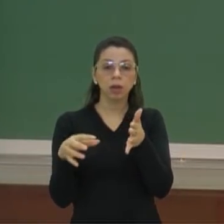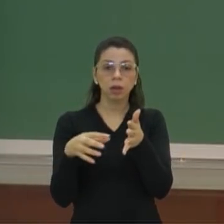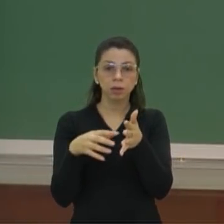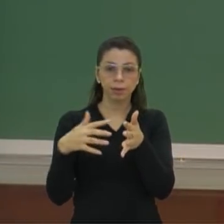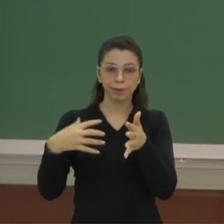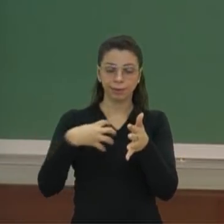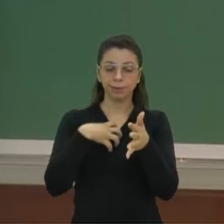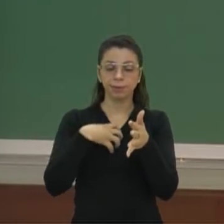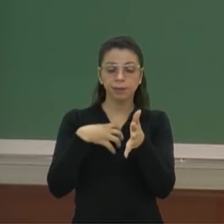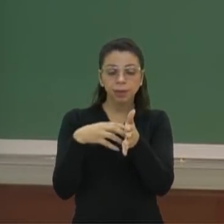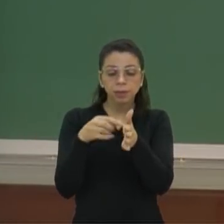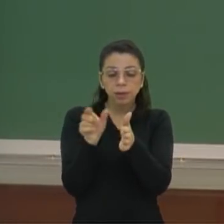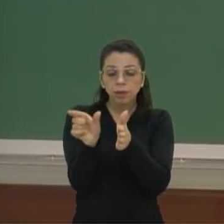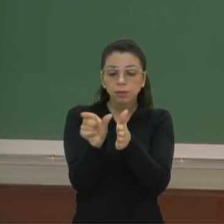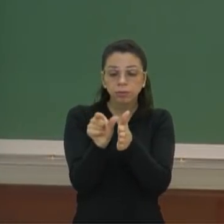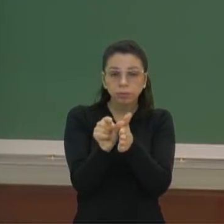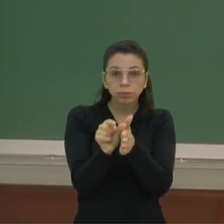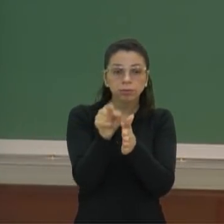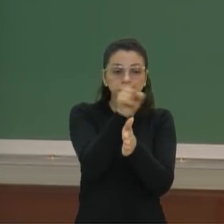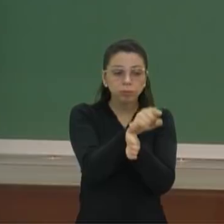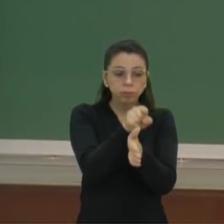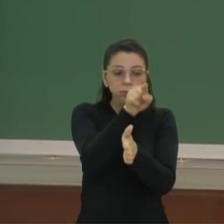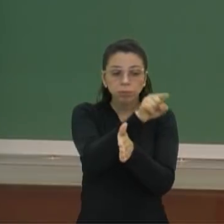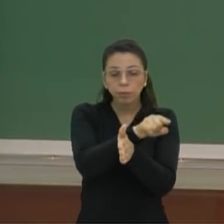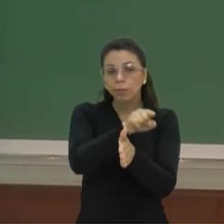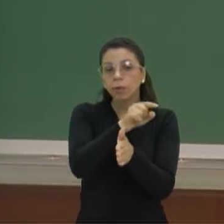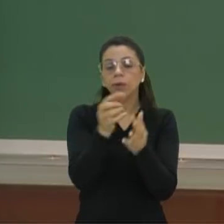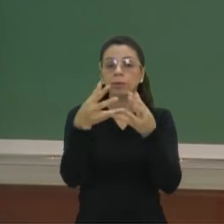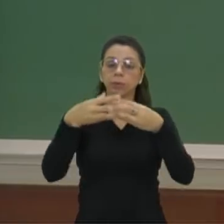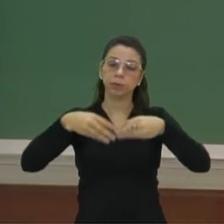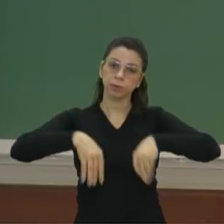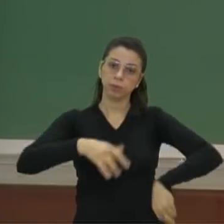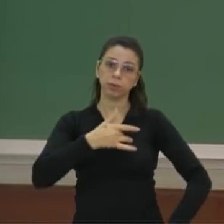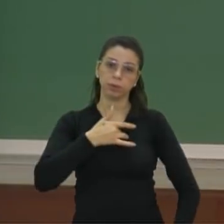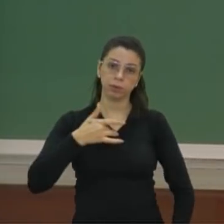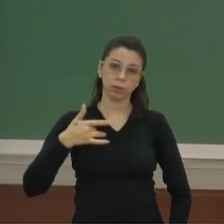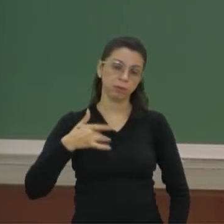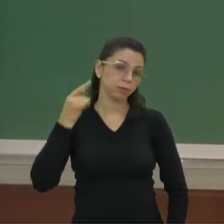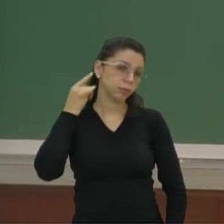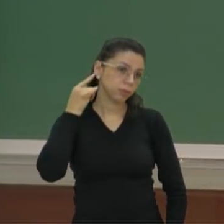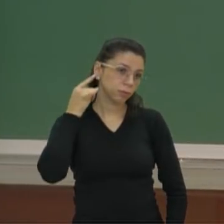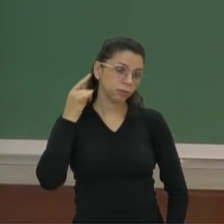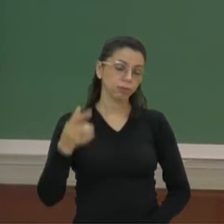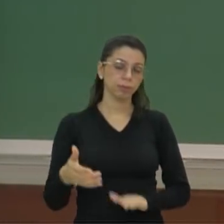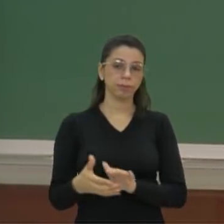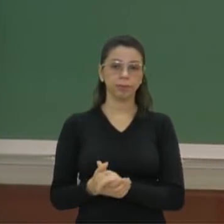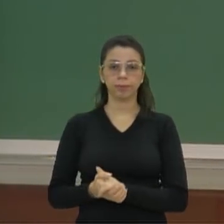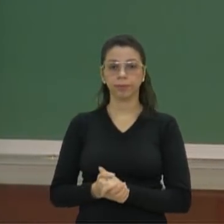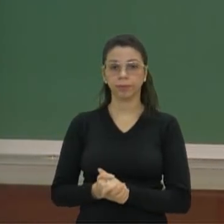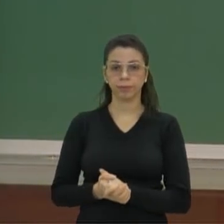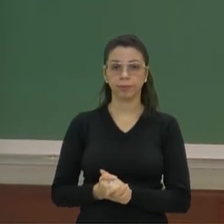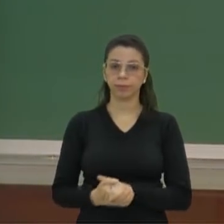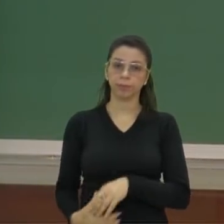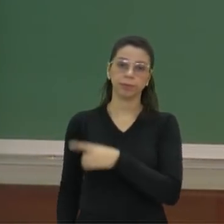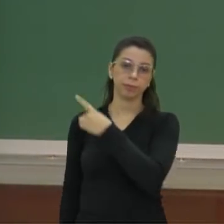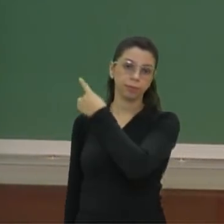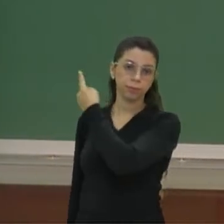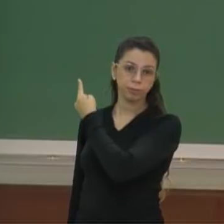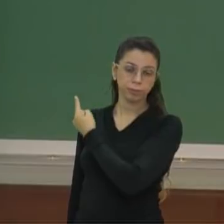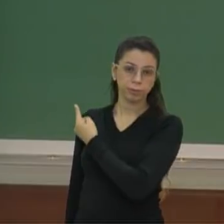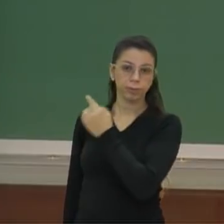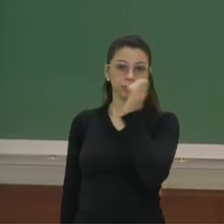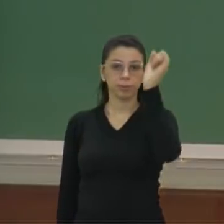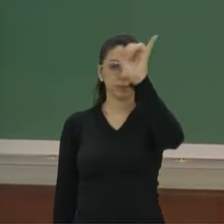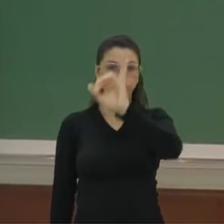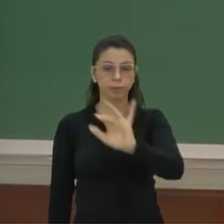ficam dentro da cóclea, prejudicando, infelizmente, a nossa audição. Então, nesta imagem, eu relembro para vocês